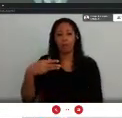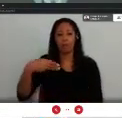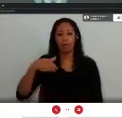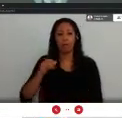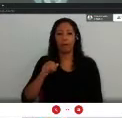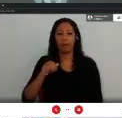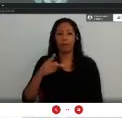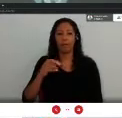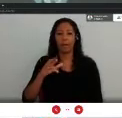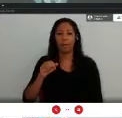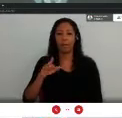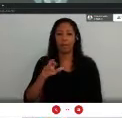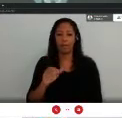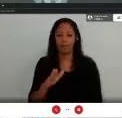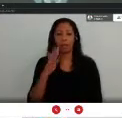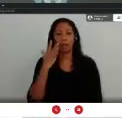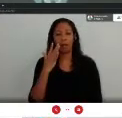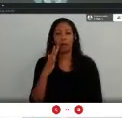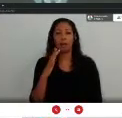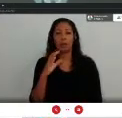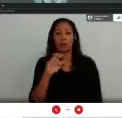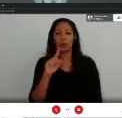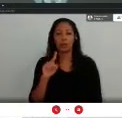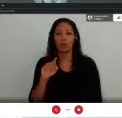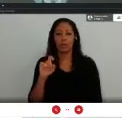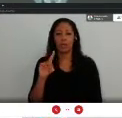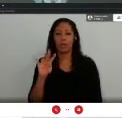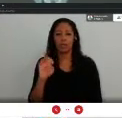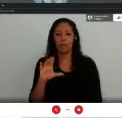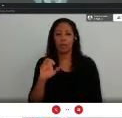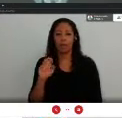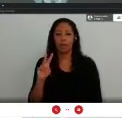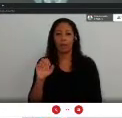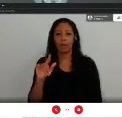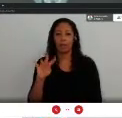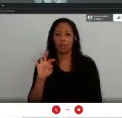Cavalcante, vai ser também no Parque Industrial, em Monte